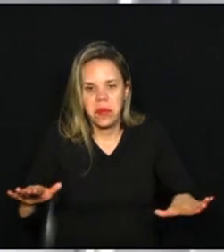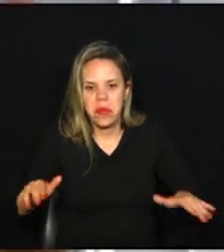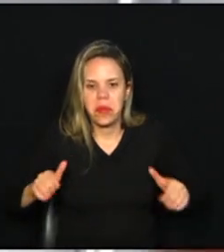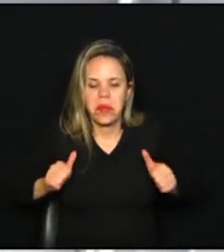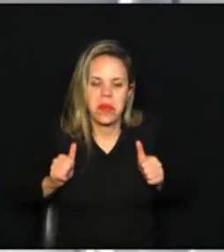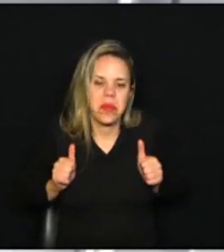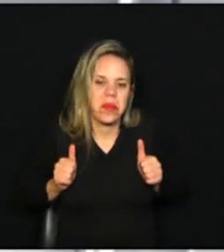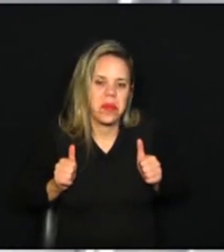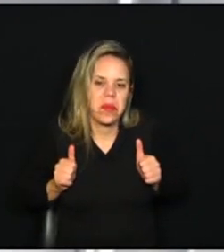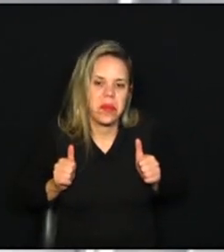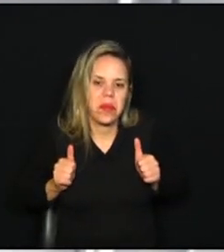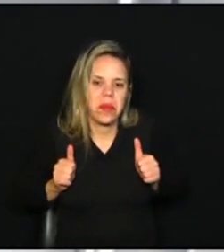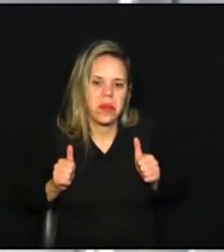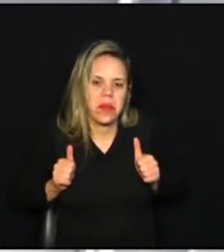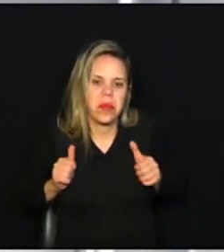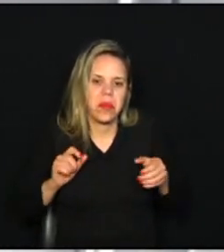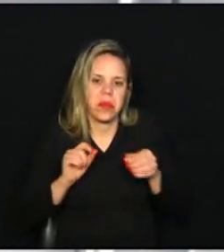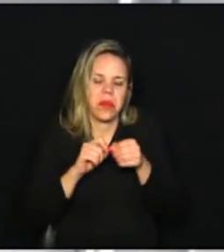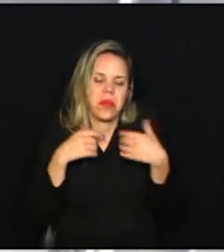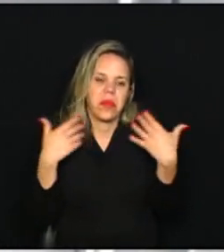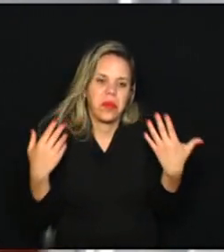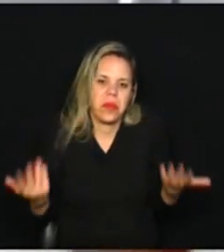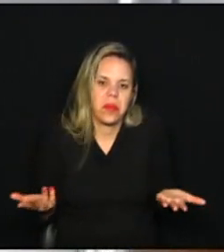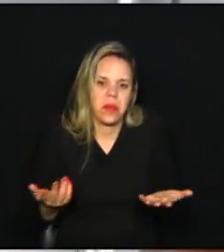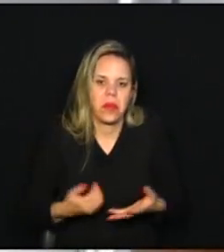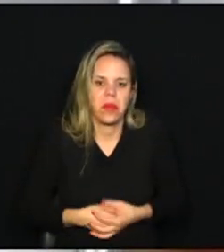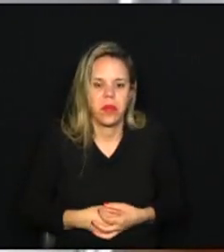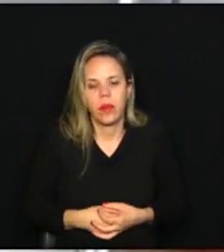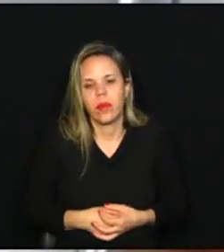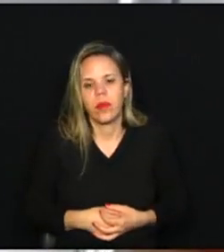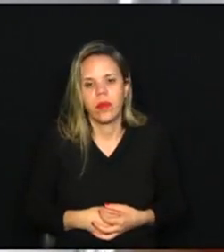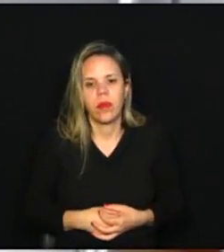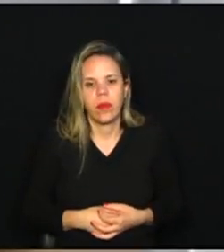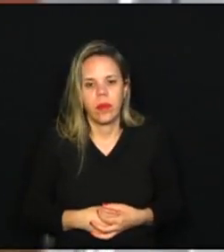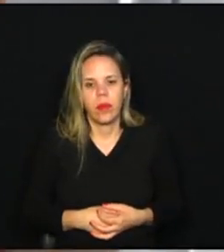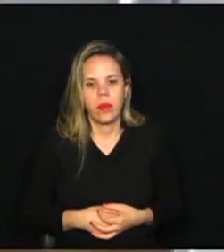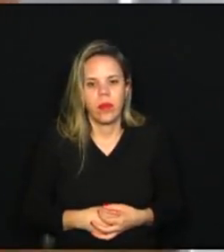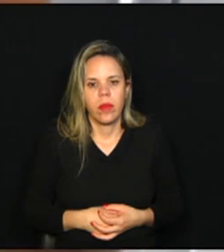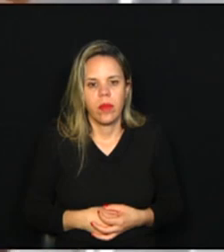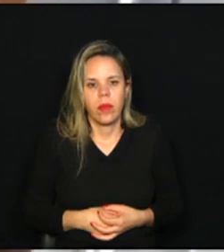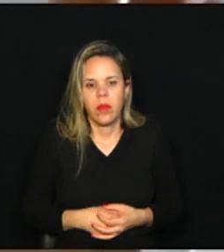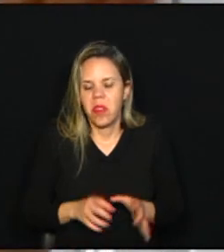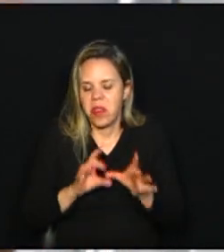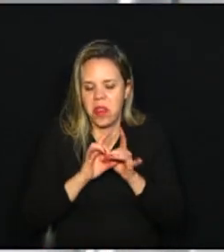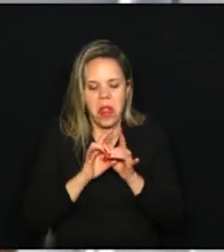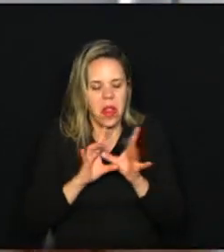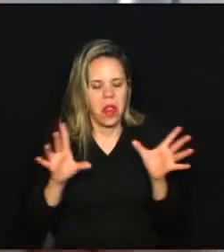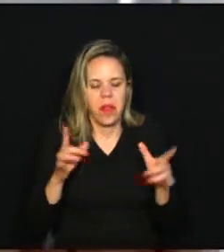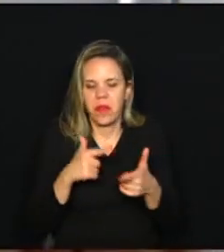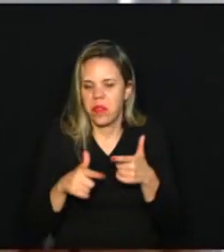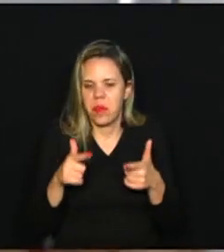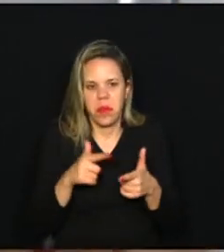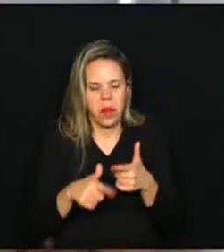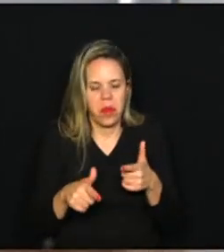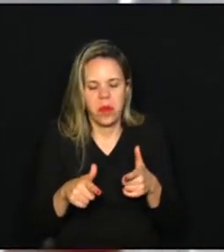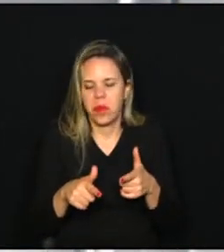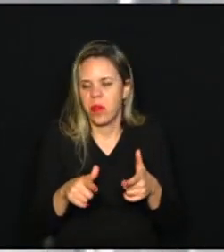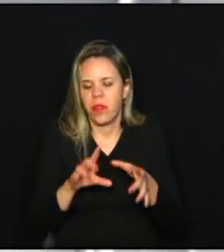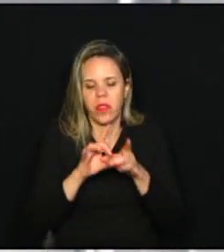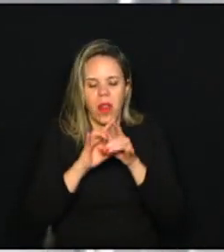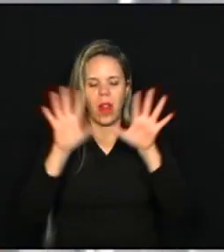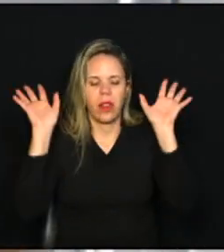vieram aqui, fizeram os testes, estou negativo, mais ou menos, estou livre, liberado, posso fazer qualquer